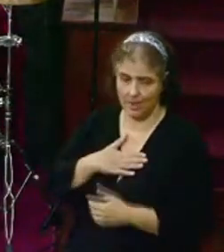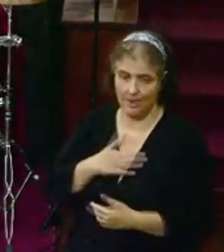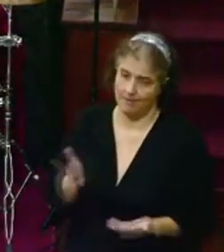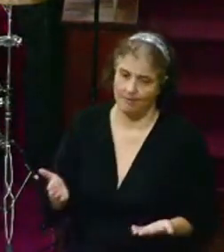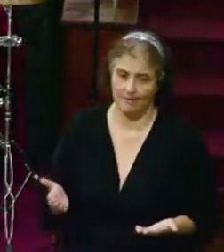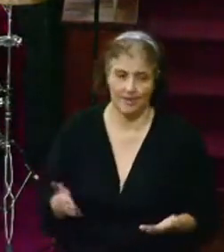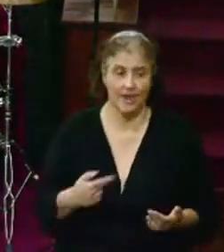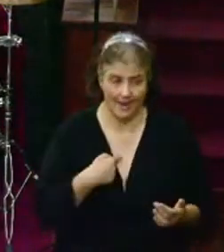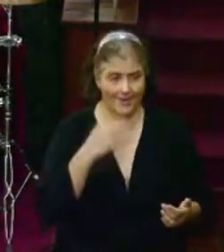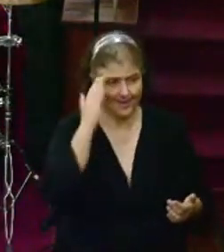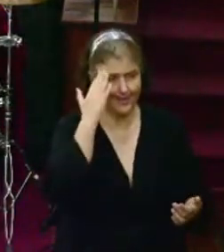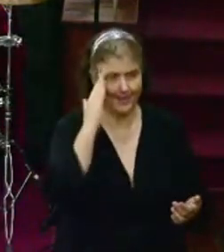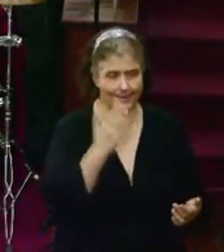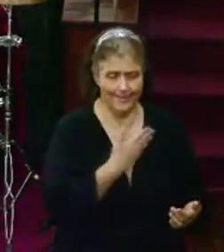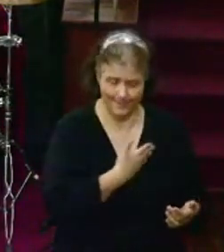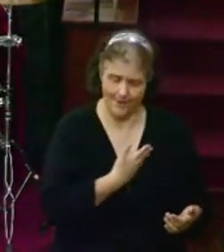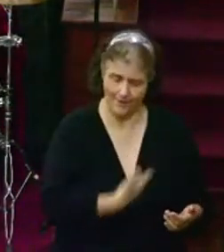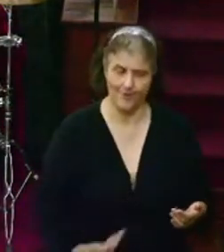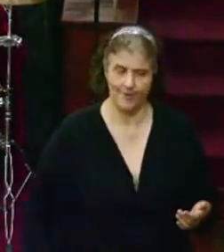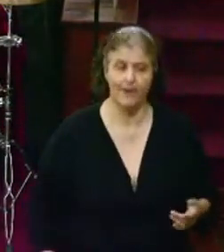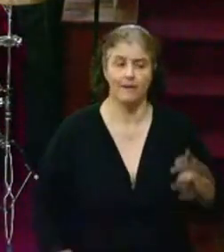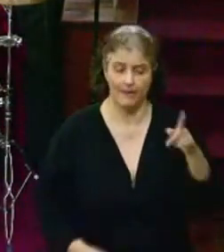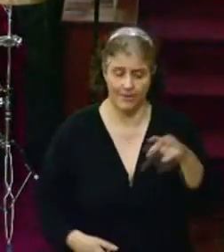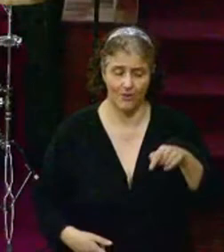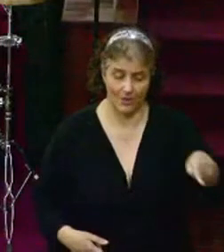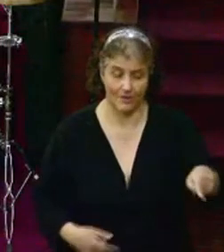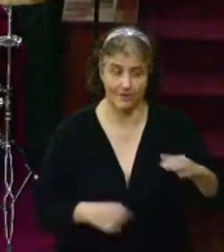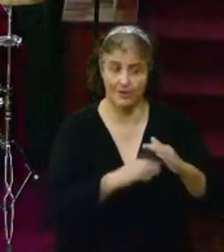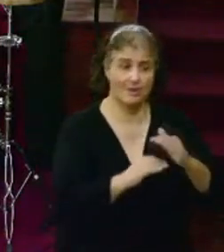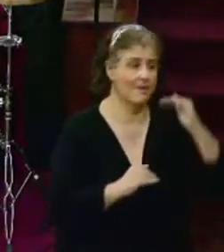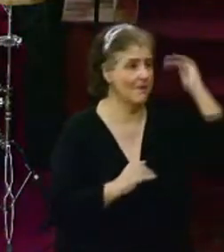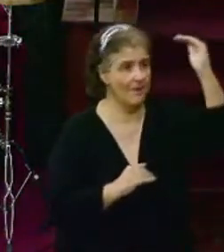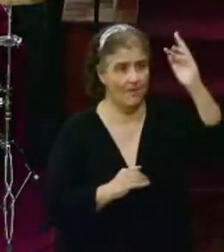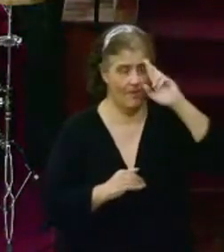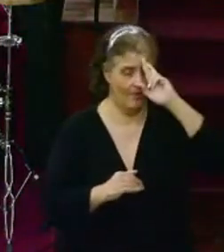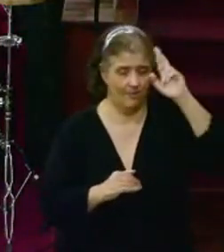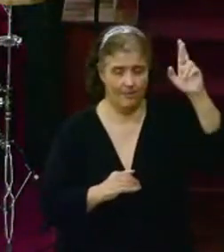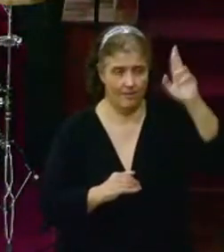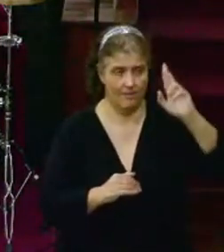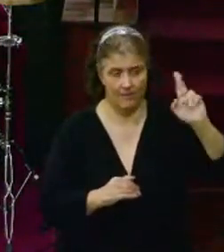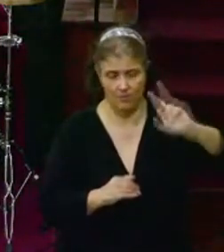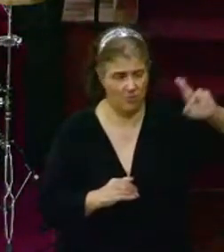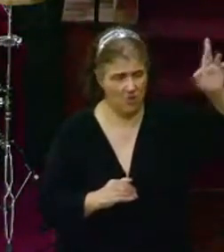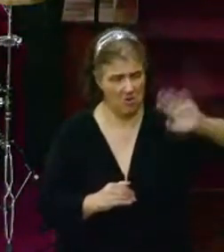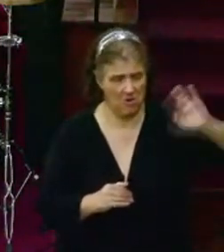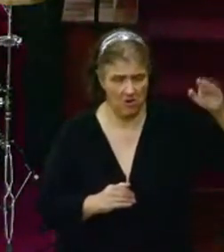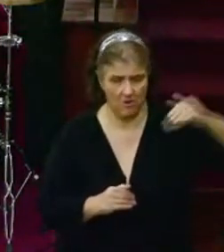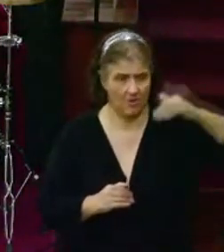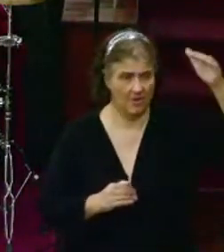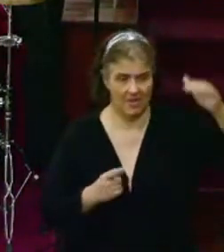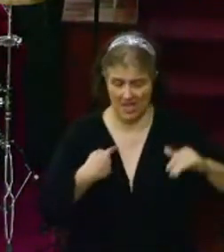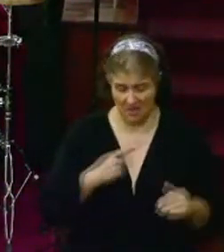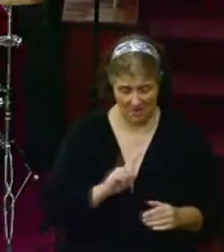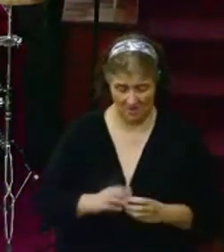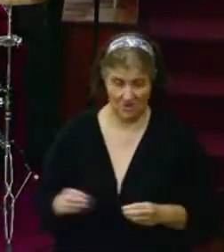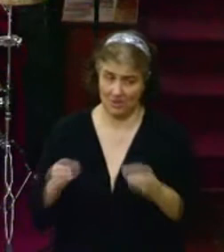autoridade, Jesus, e o Senhor é a autoridade superior aqui nessa história, e não preciso entrar na minha casa, porque eu não sou digno de te receber na minha